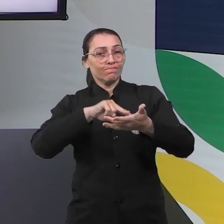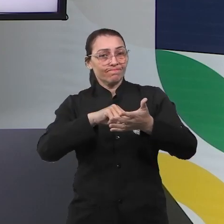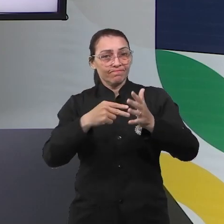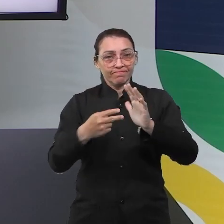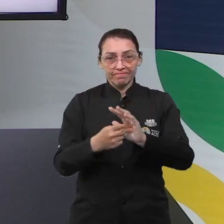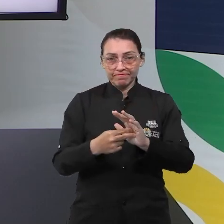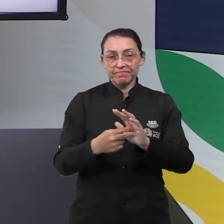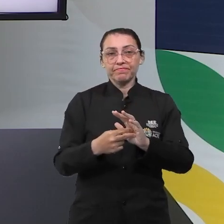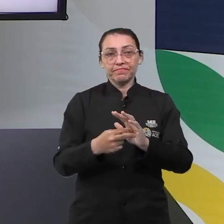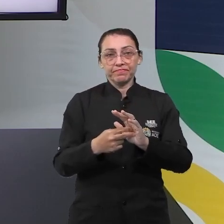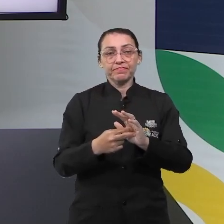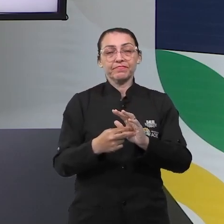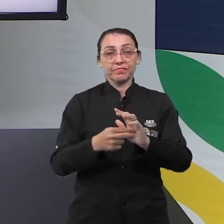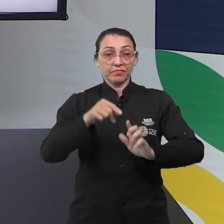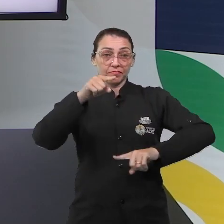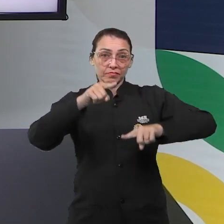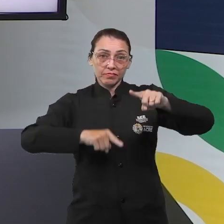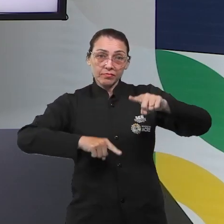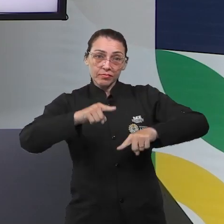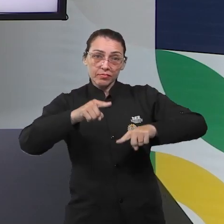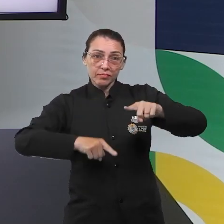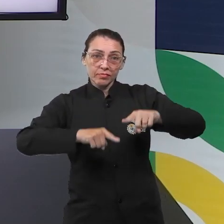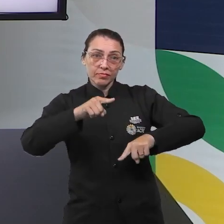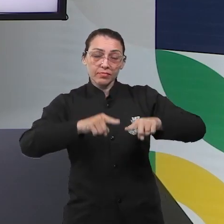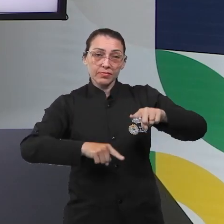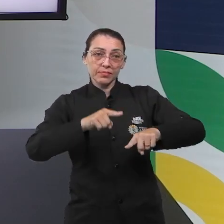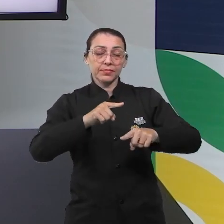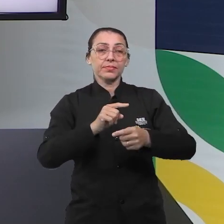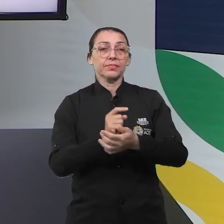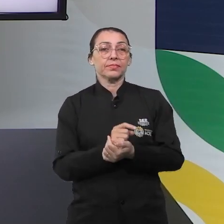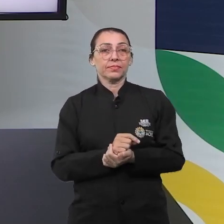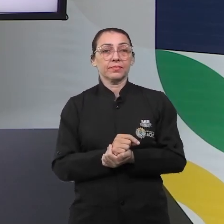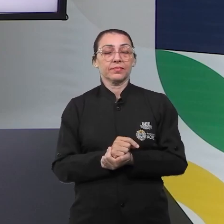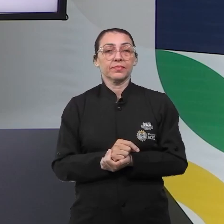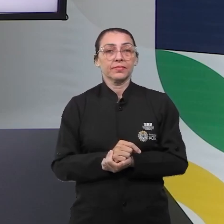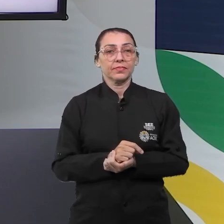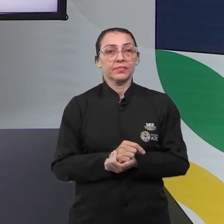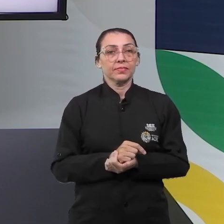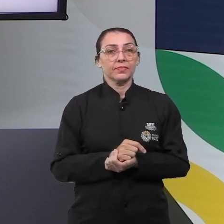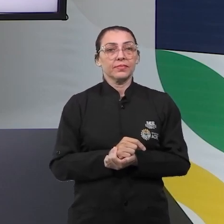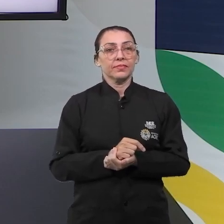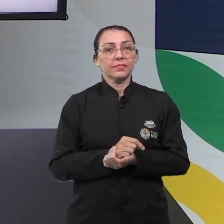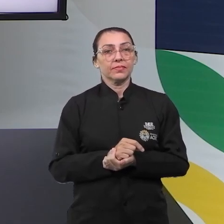Então, esses recursos, nesse caso, é favorável.